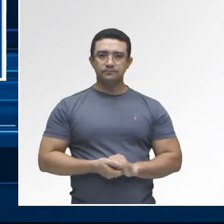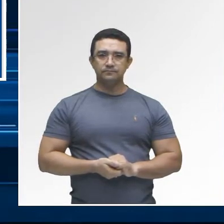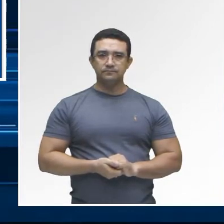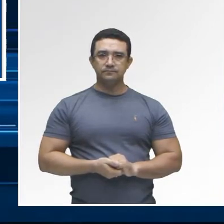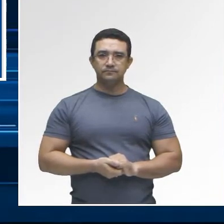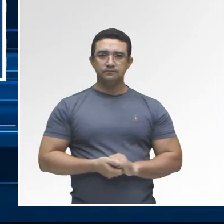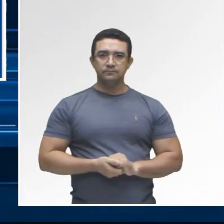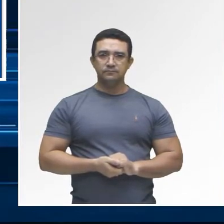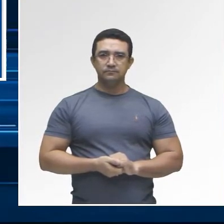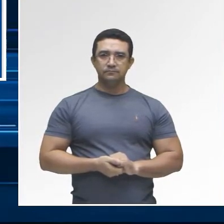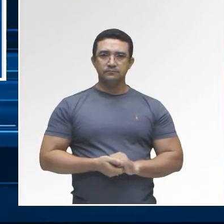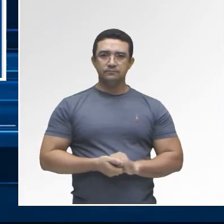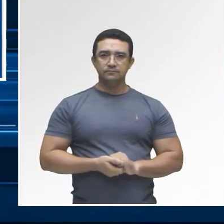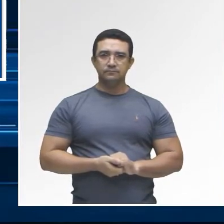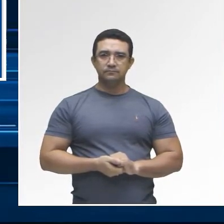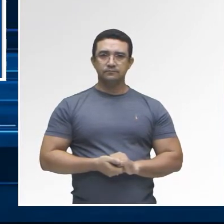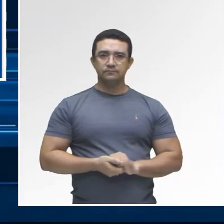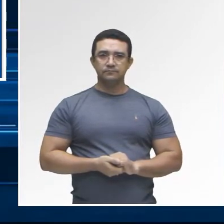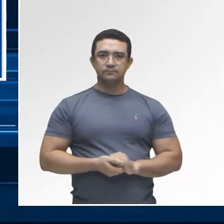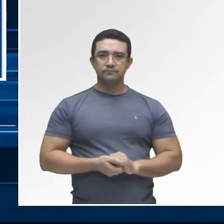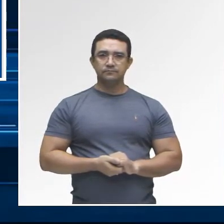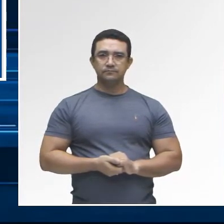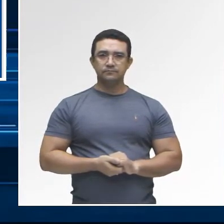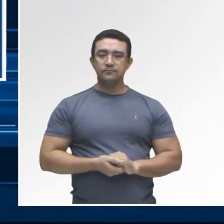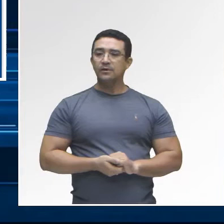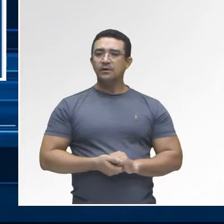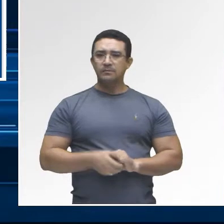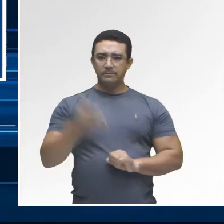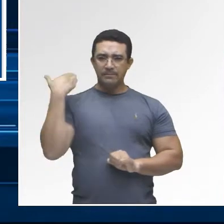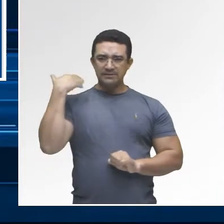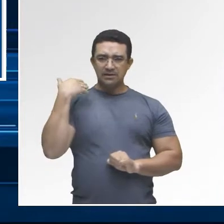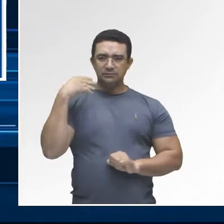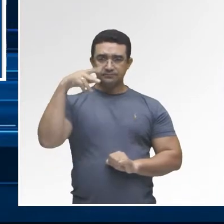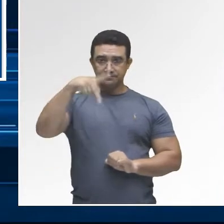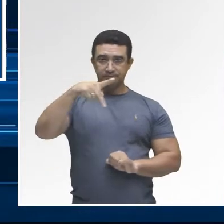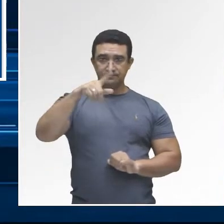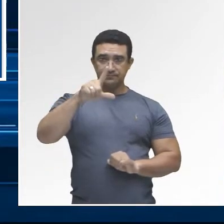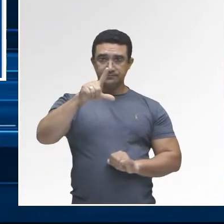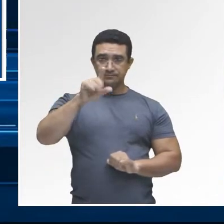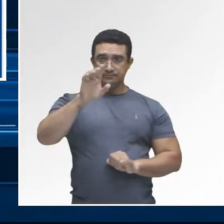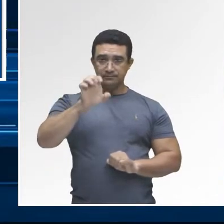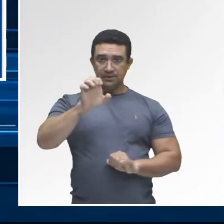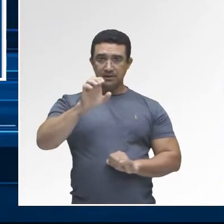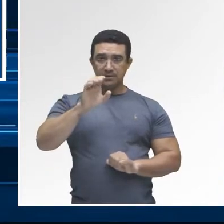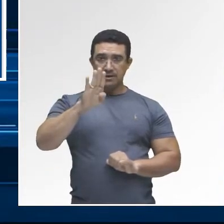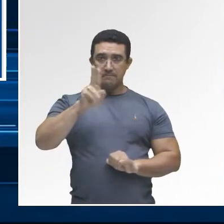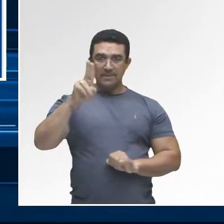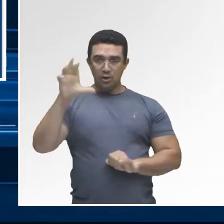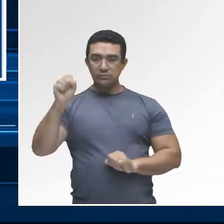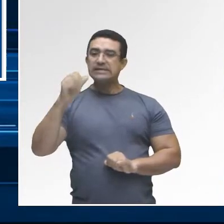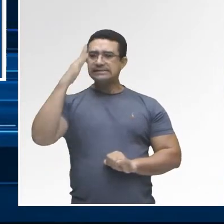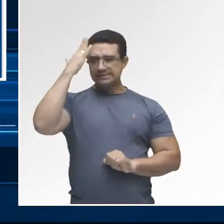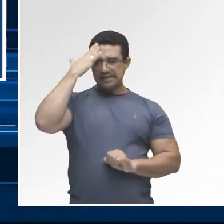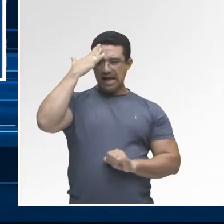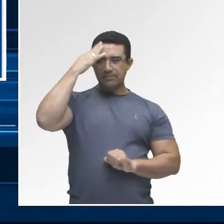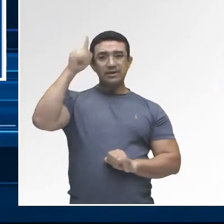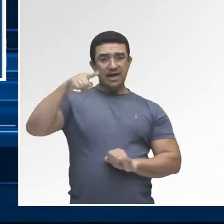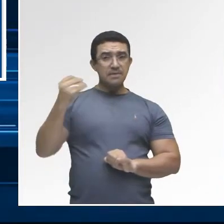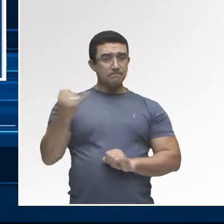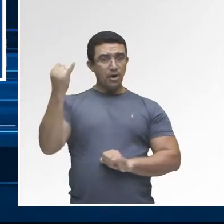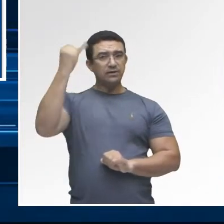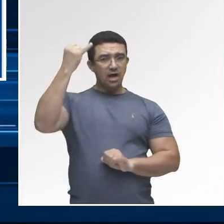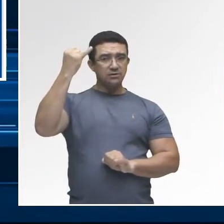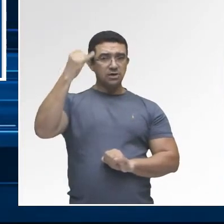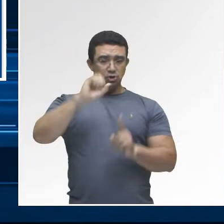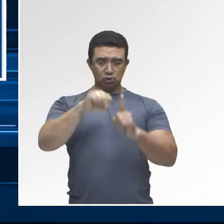uma provocação, pensa só. Os plebeus, eles sabiam da importância deles para a sociedade romana,